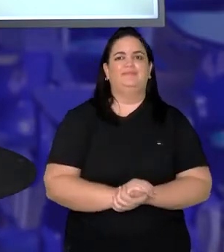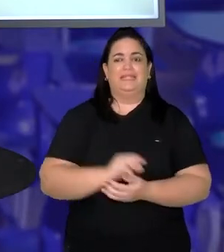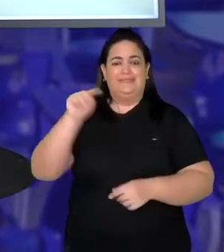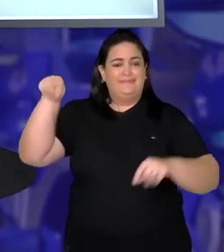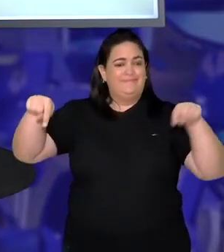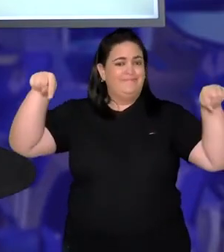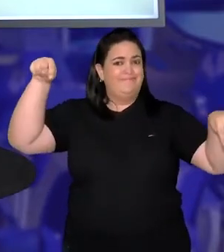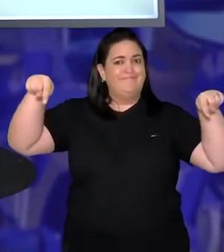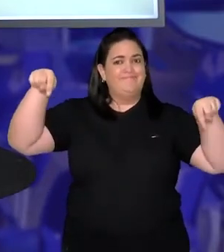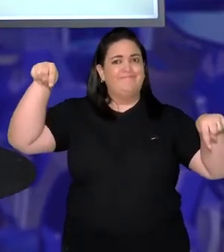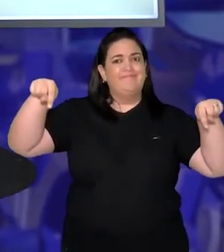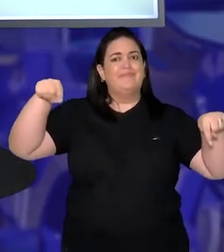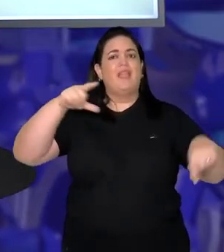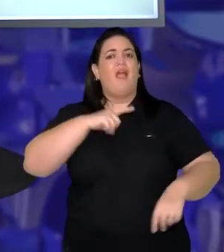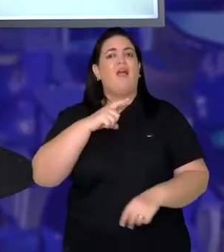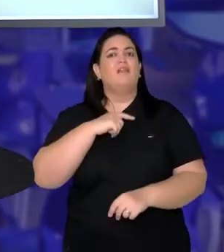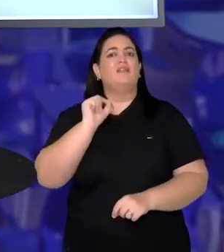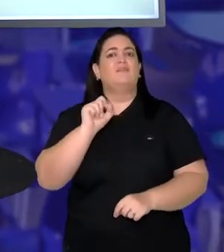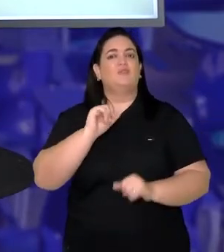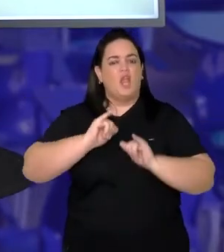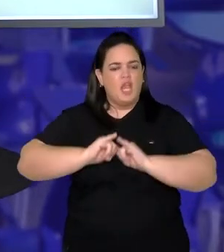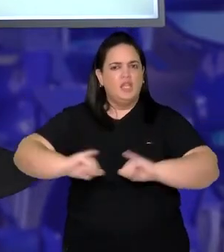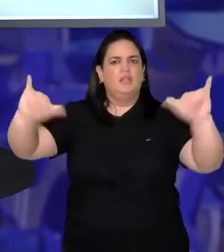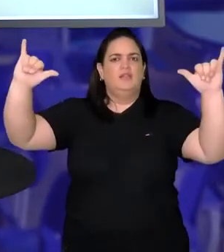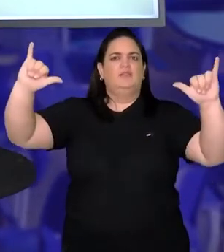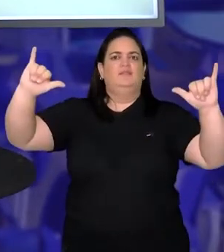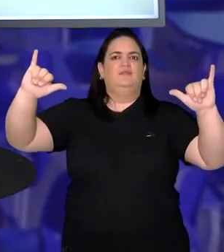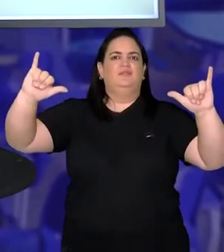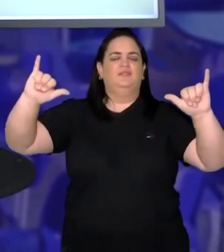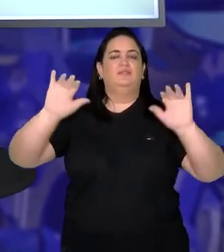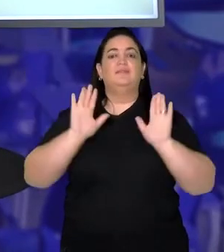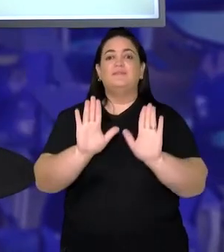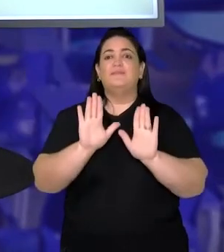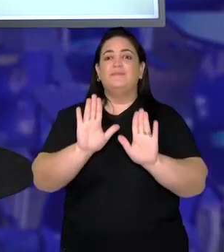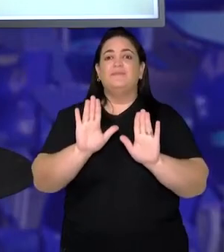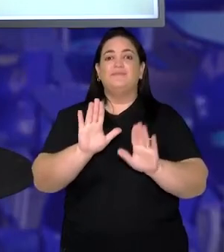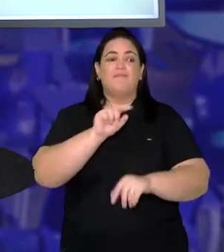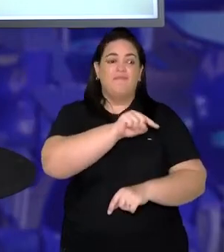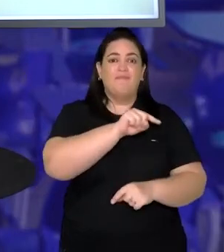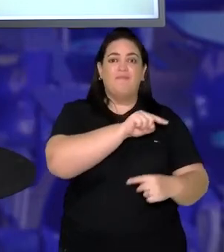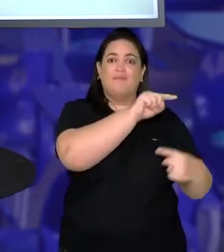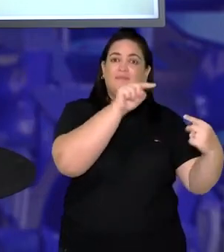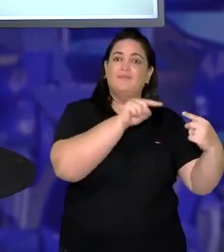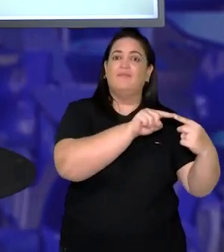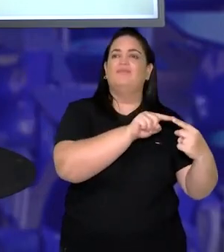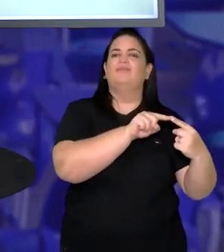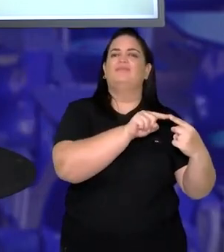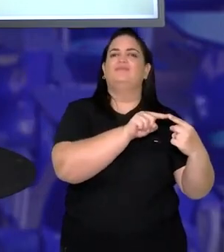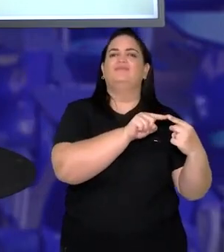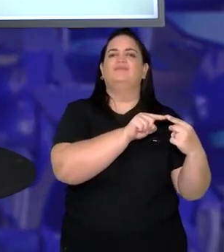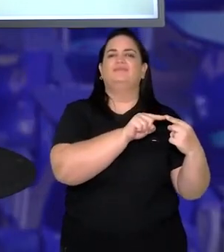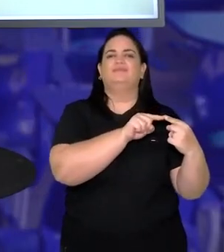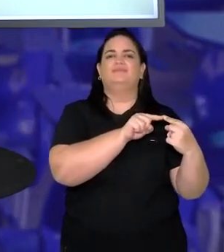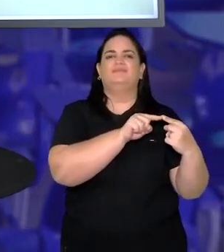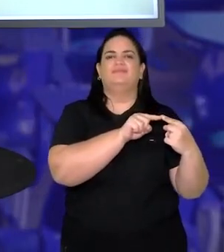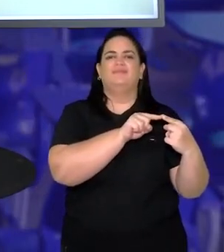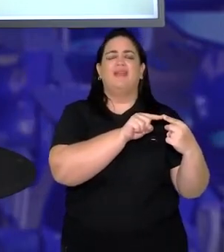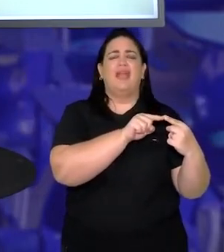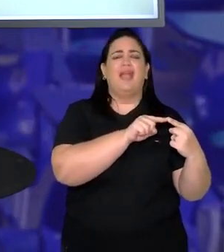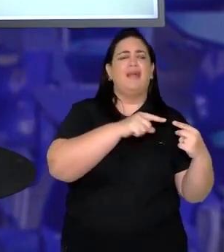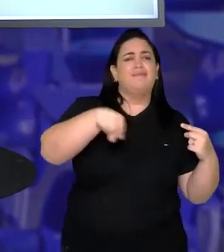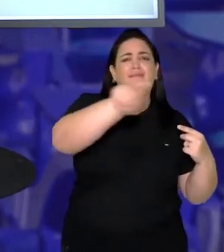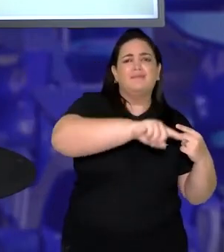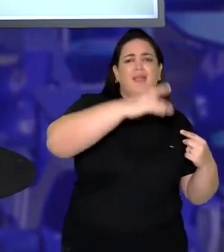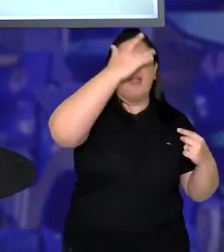a diferença. Nos dois casos, nós temos a divulgação de algo. Só que o intuito do primeiro é